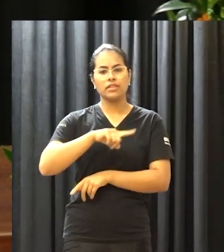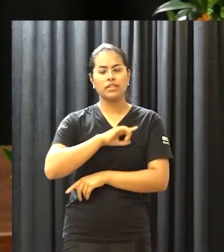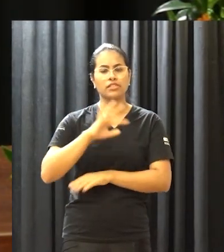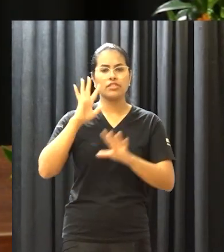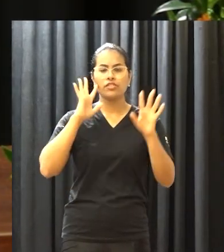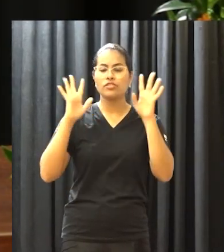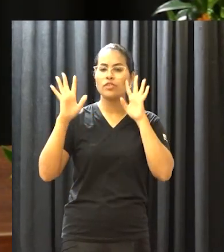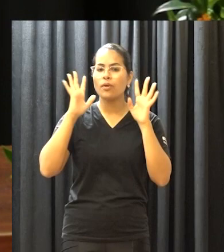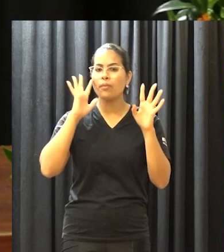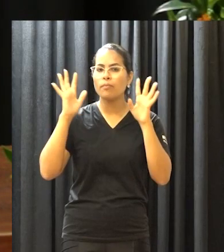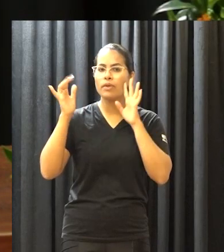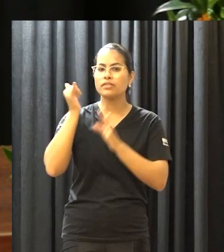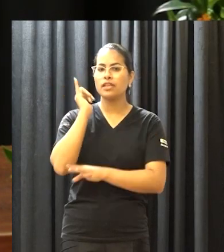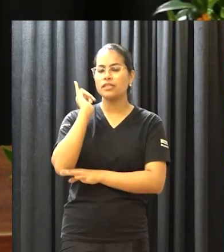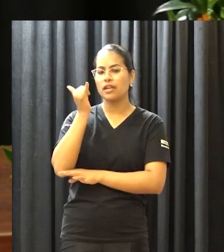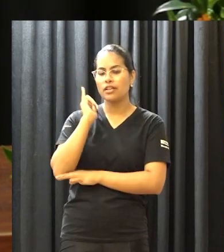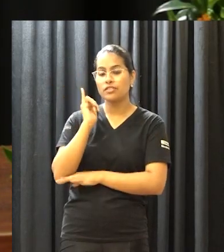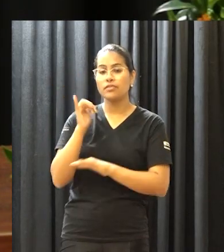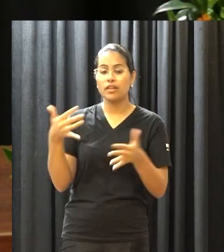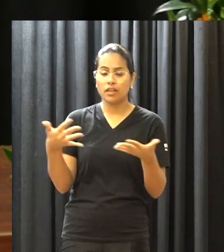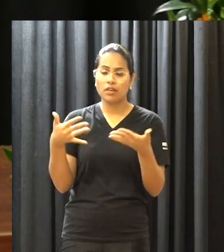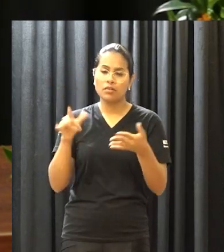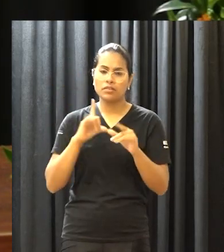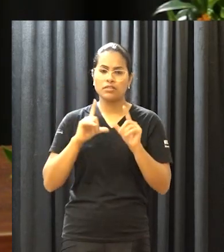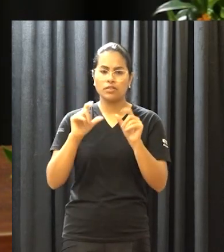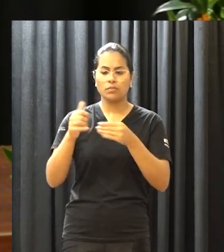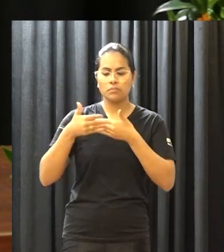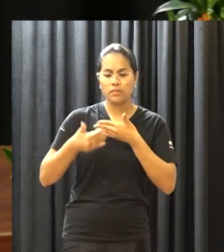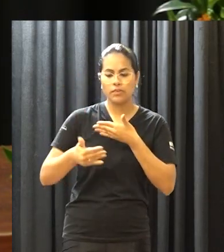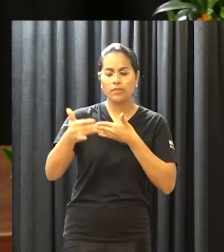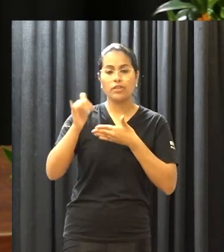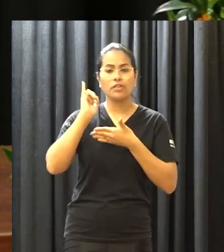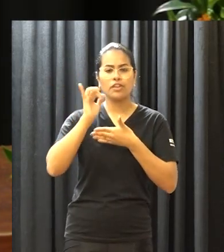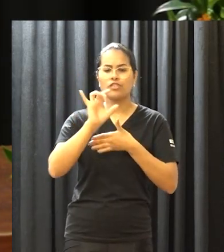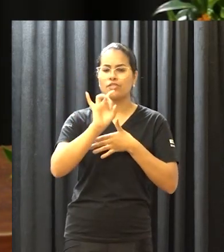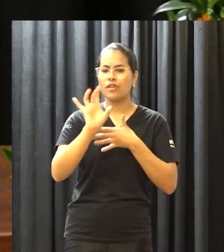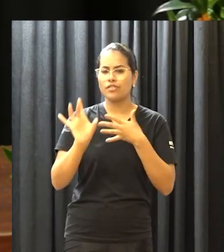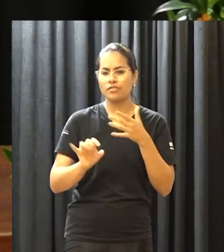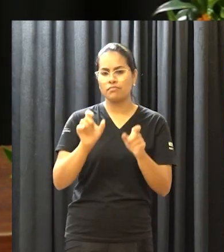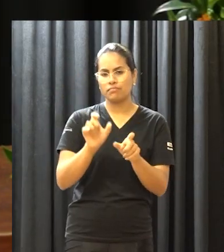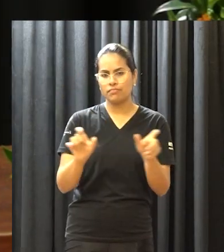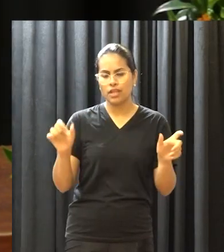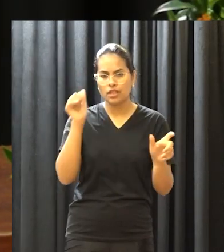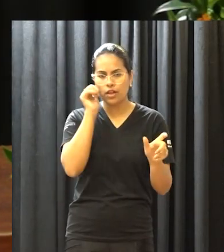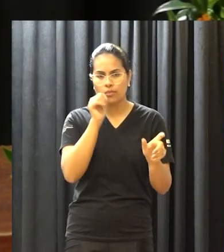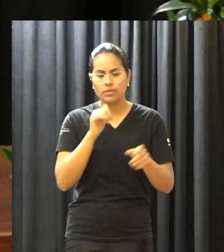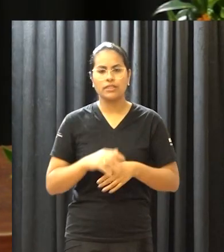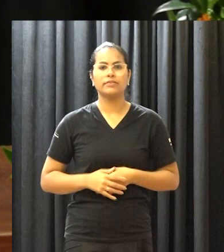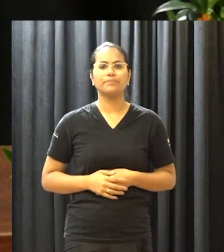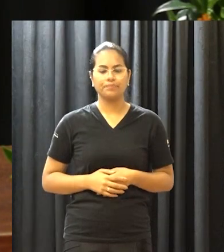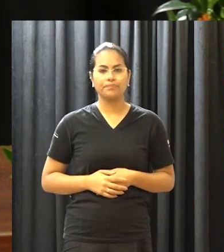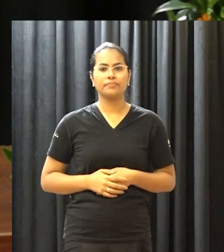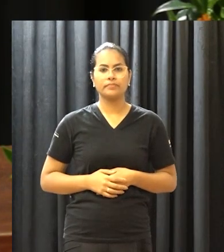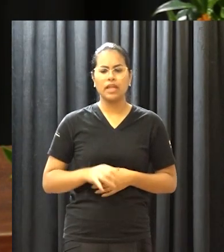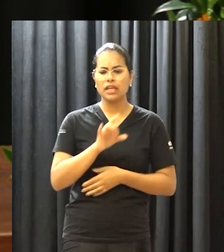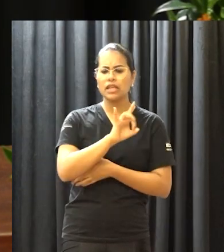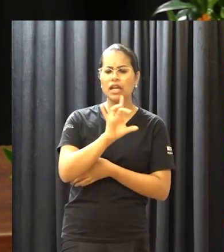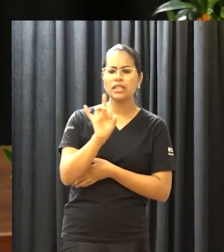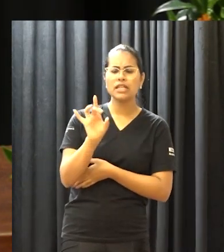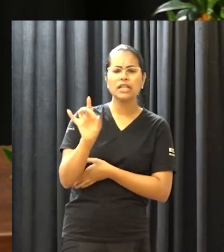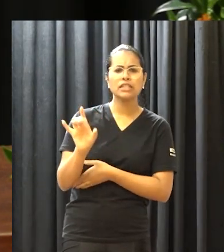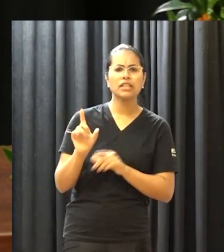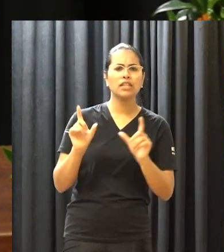seguir vem as narrativas de cada uma das mulheres. Eu não disse, vou dizer agora, que essas narrativas foram feitas, na verdade,